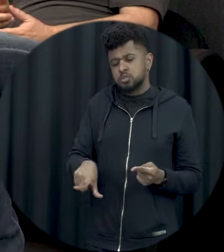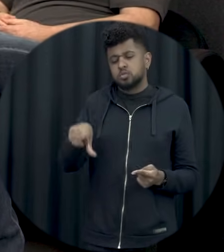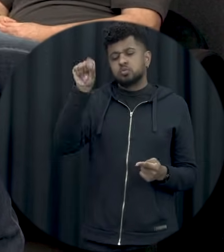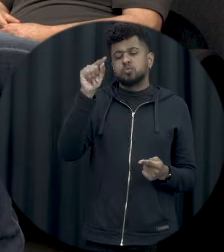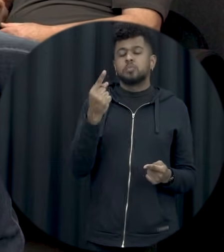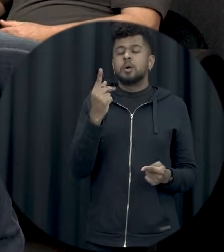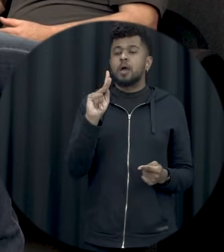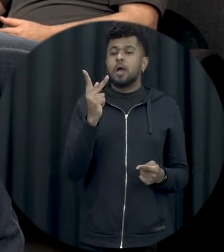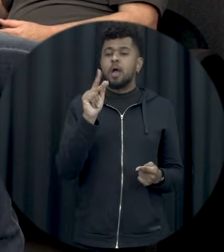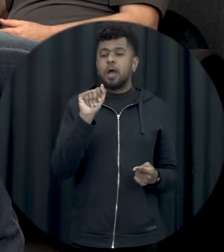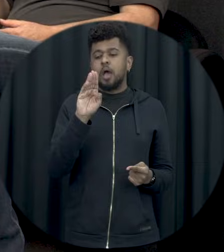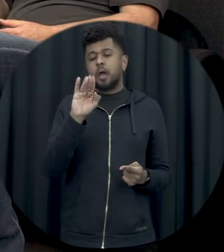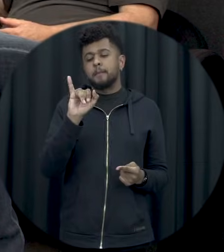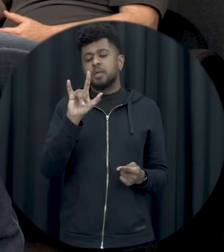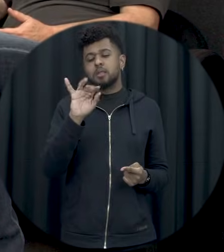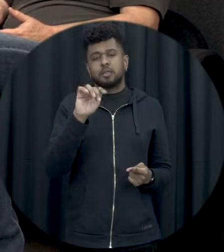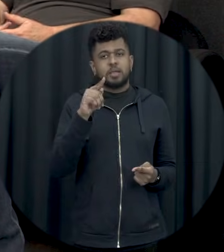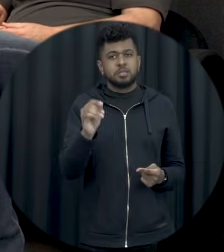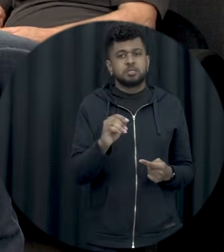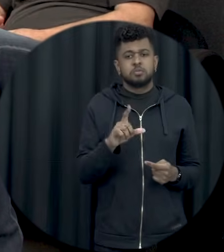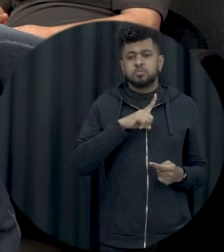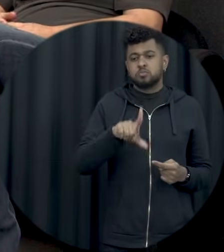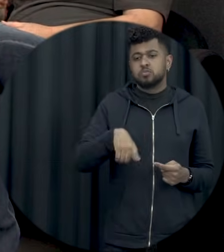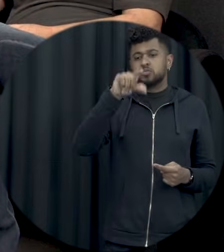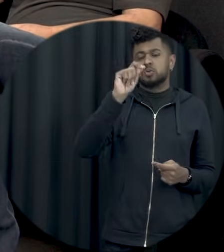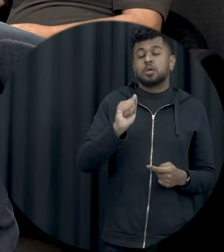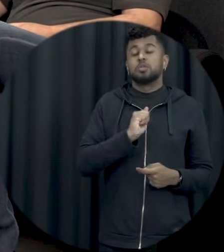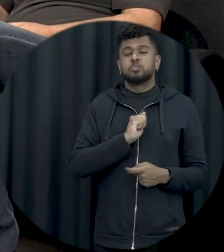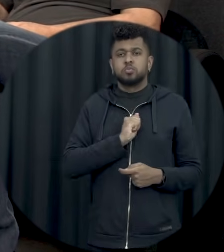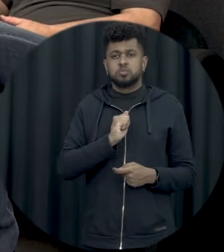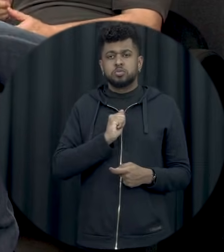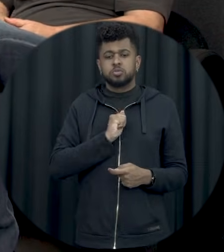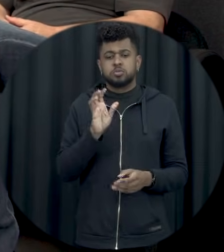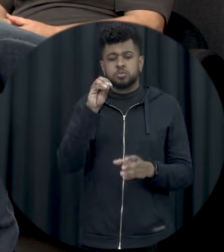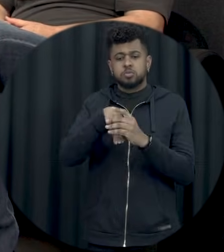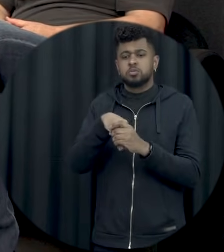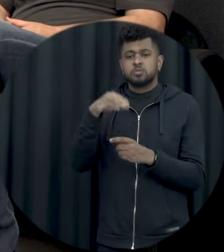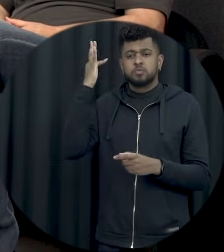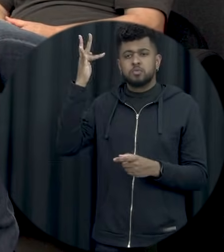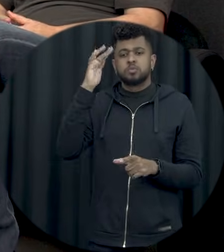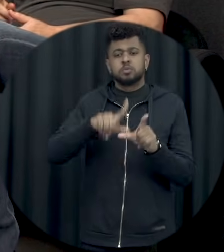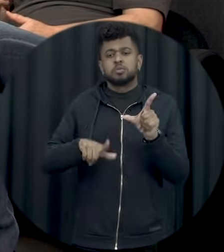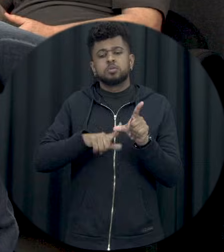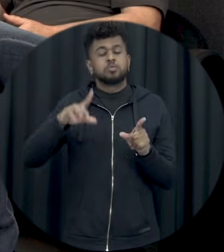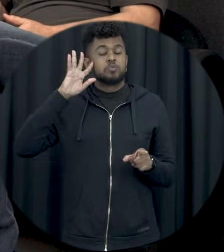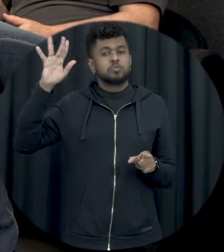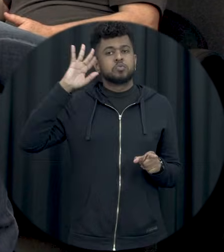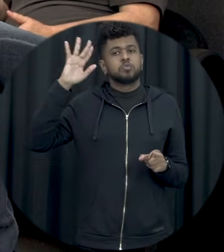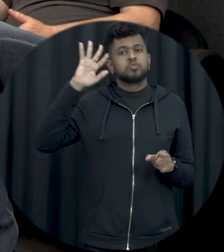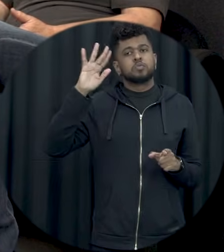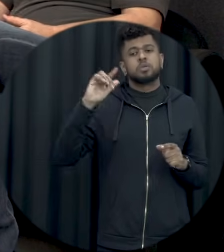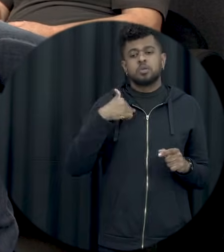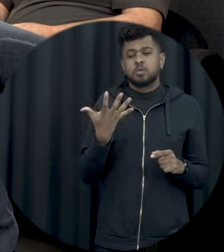habilitação, né? Mesmo escolhendo, como foi no meu caso, a habilitação em antropologia dentro da Faculdade de Letras e Filosofia, isso não impedia que eu